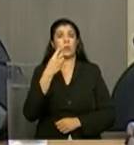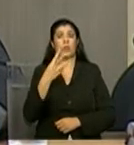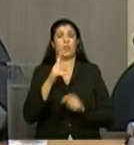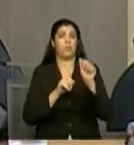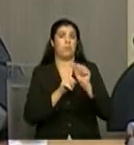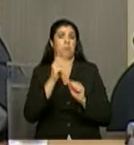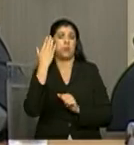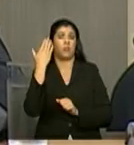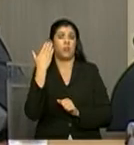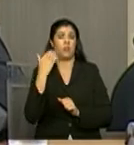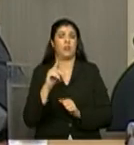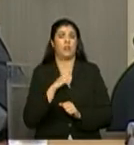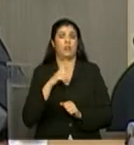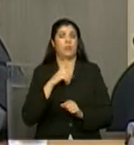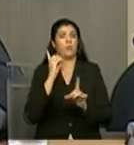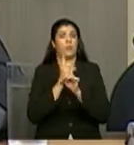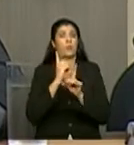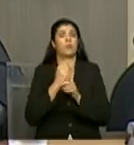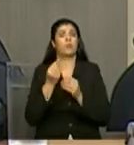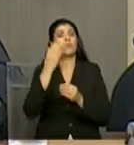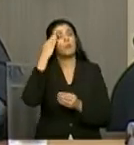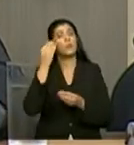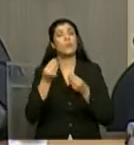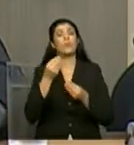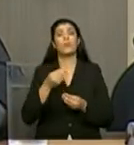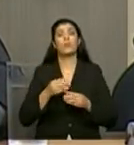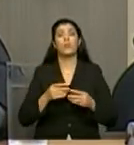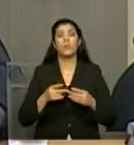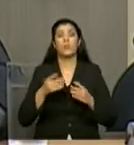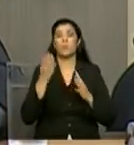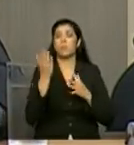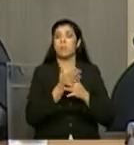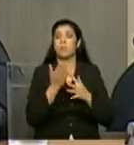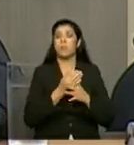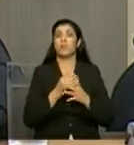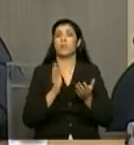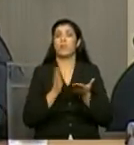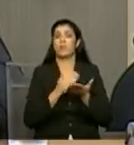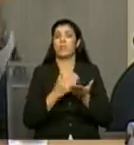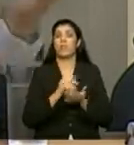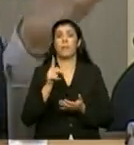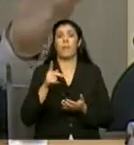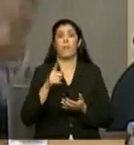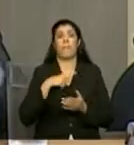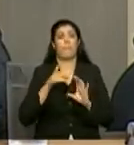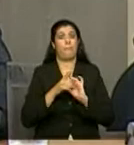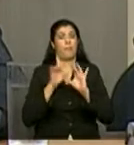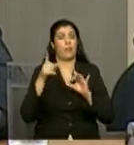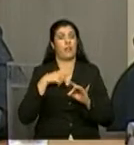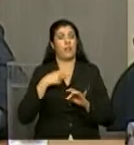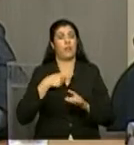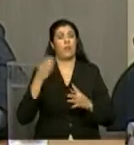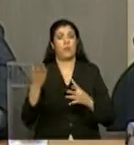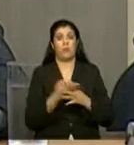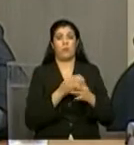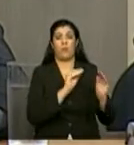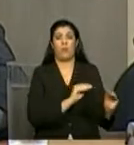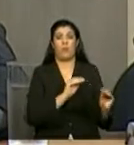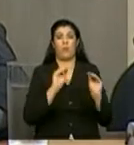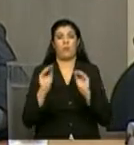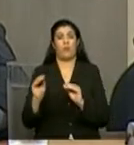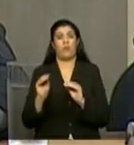atrás e como estava o processo que estava correndo em passo de los libres processo foi já deslocado para a